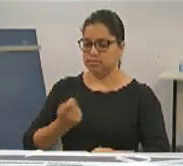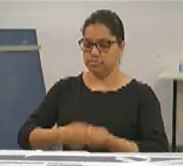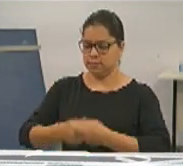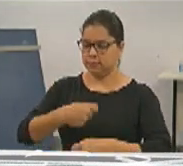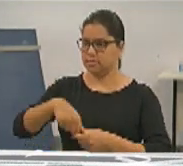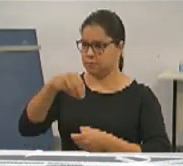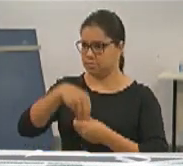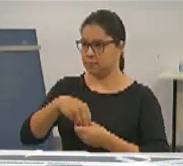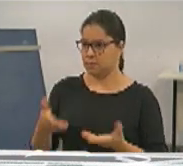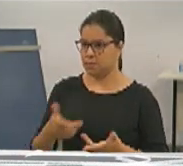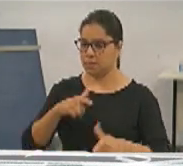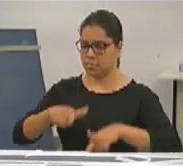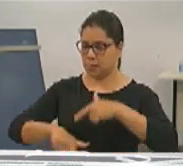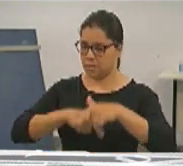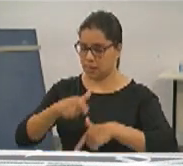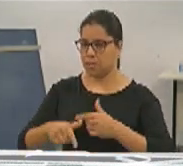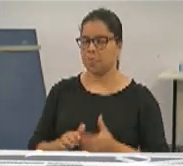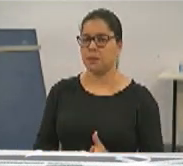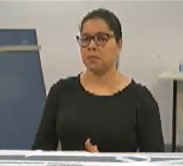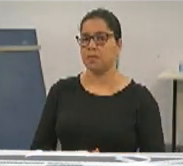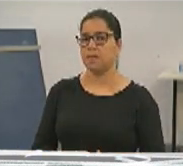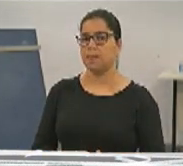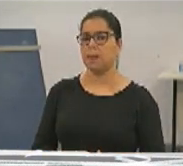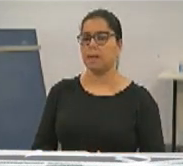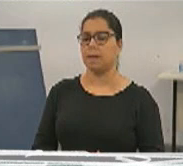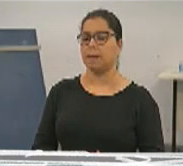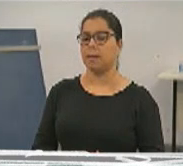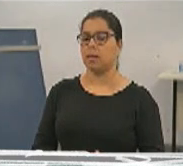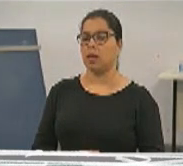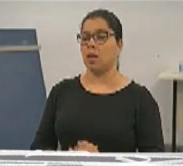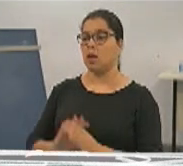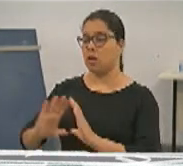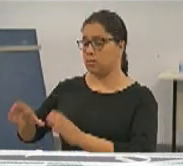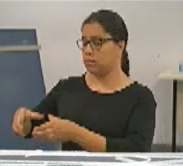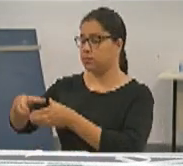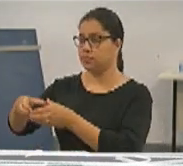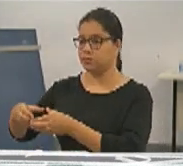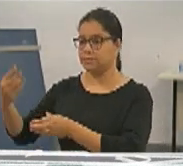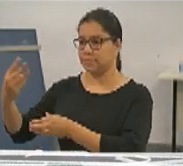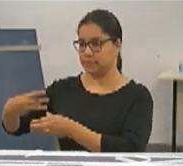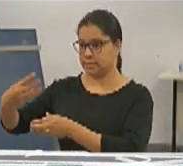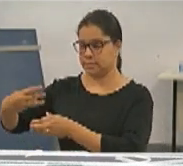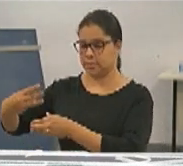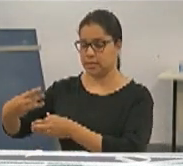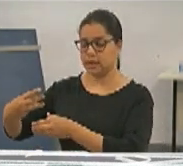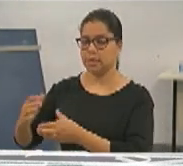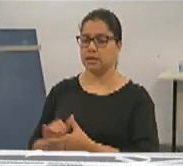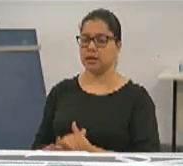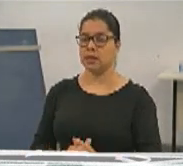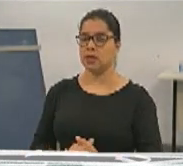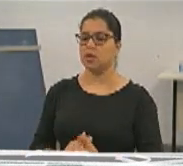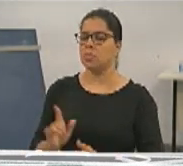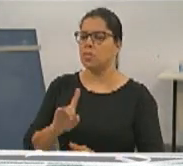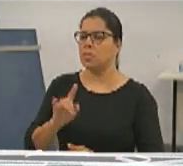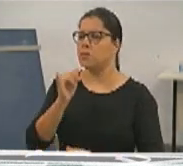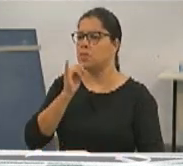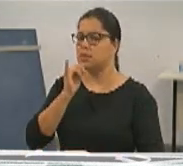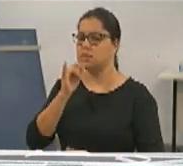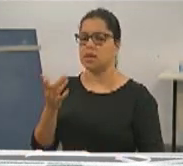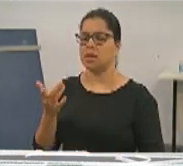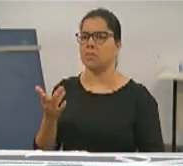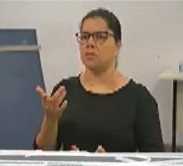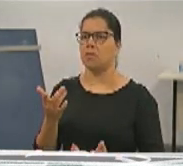mas conforme já foi publicizado, inclusive pela Chapa 3, a nossa proposta não é de continuidade, né, não é